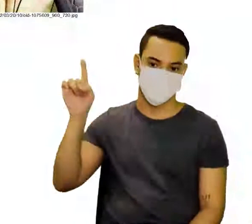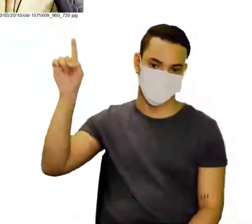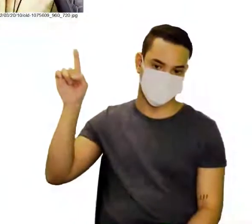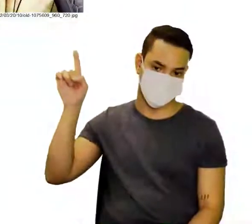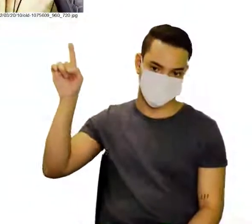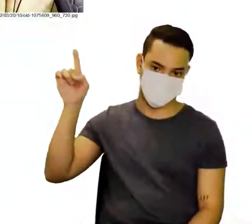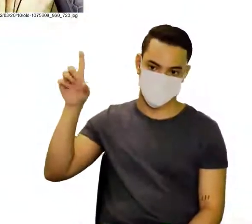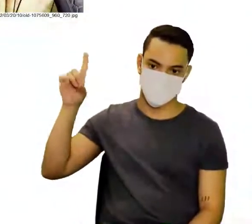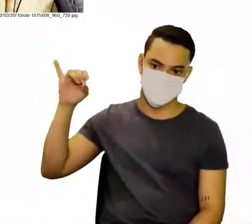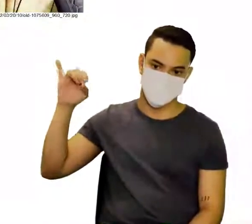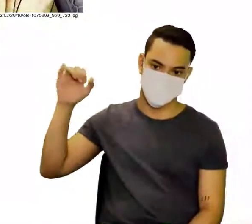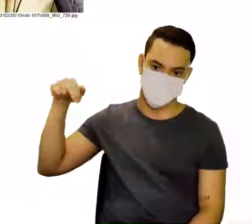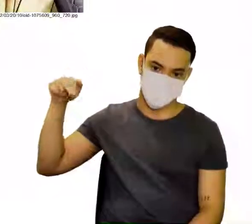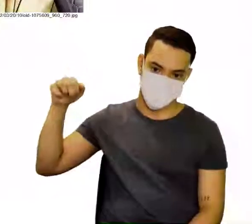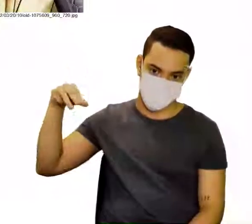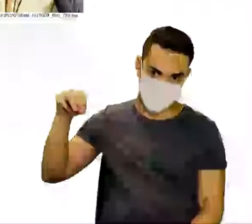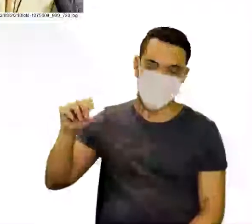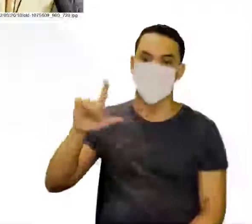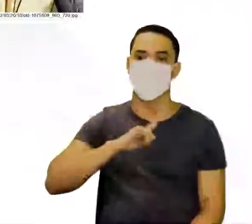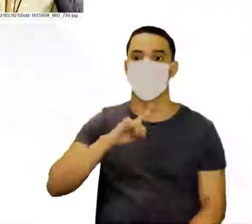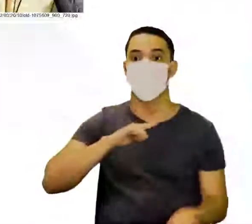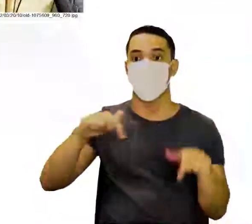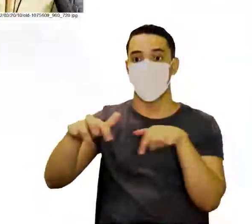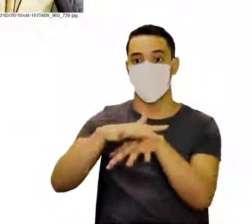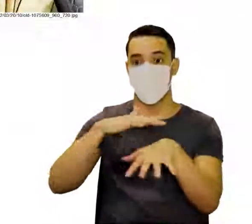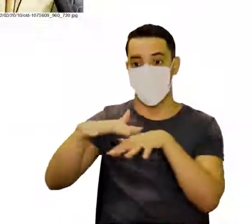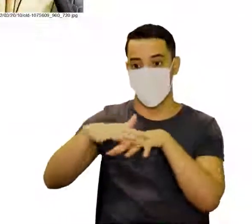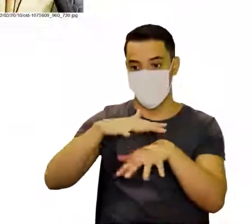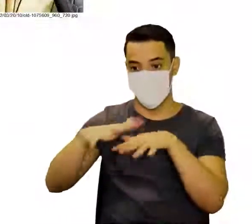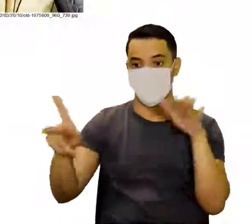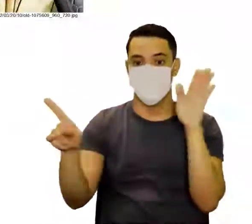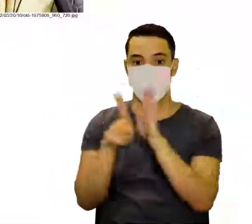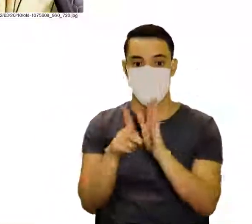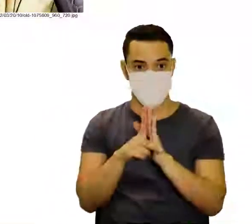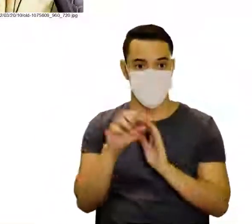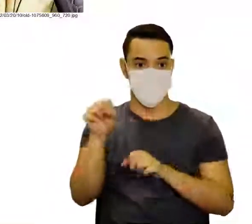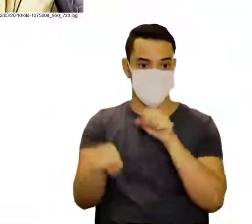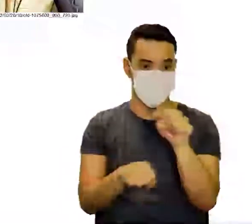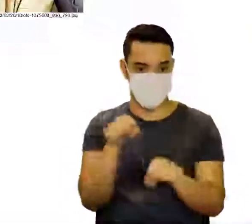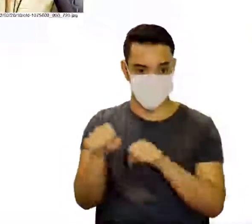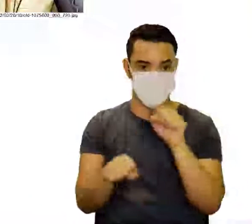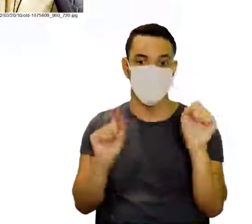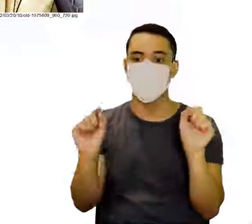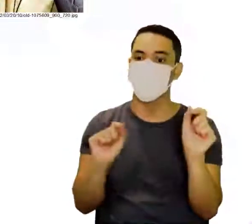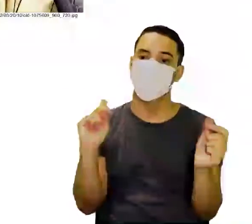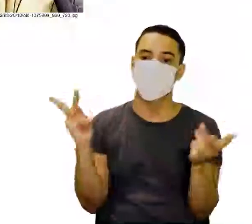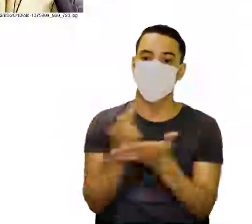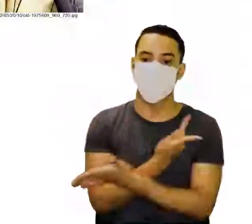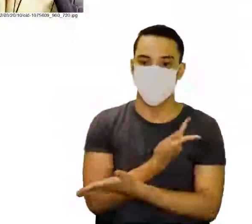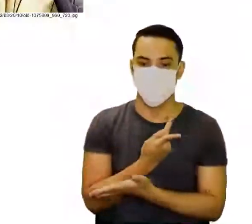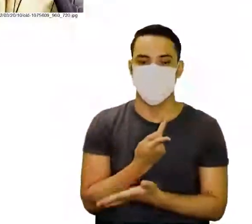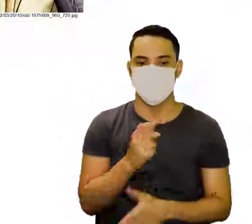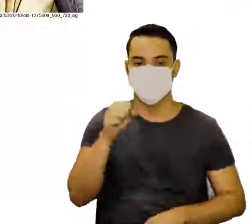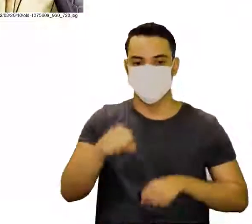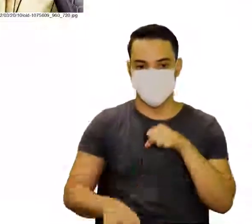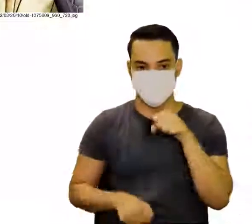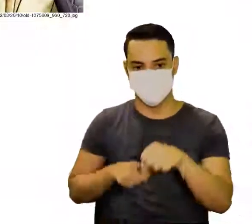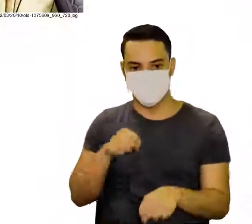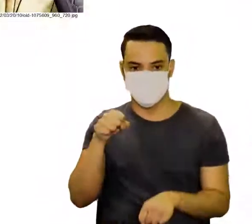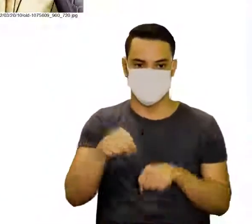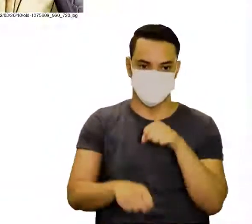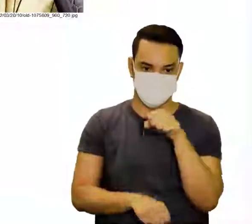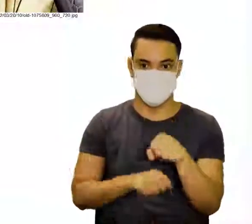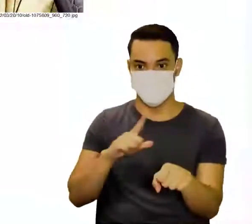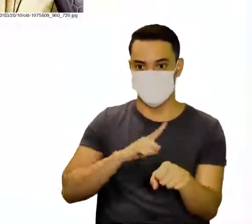ok? E aqui com o movimento da bicicleta, o que ia acontecendo aqui? Eu ia ter aqui